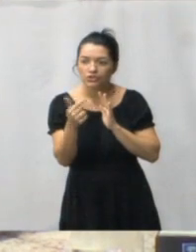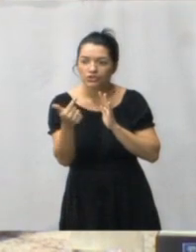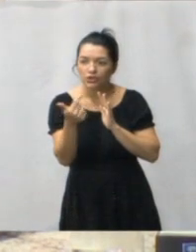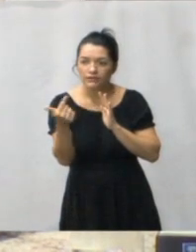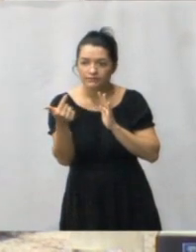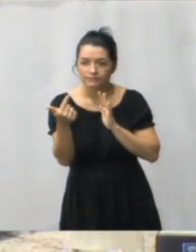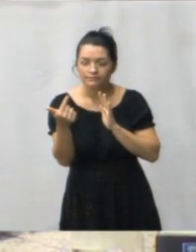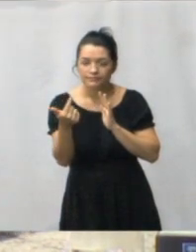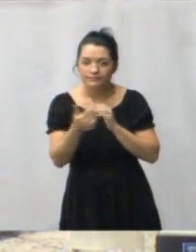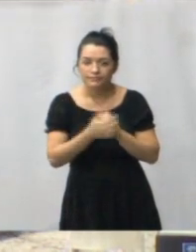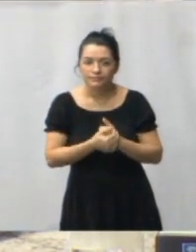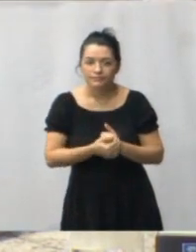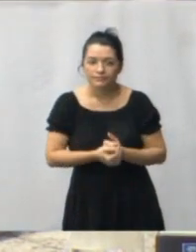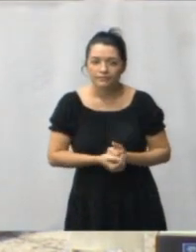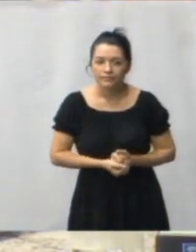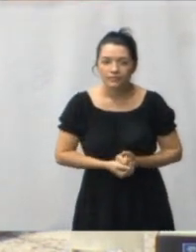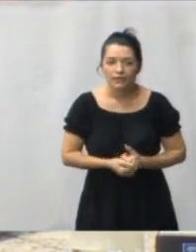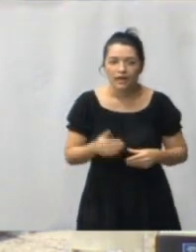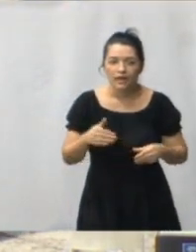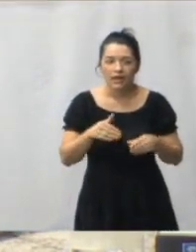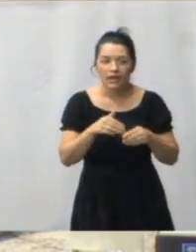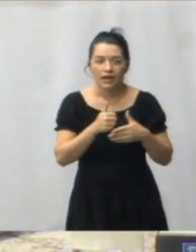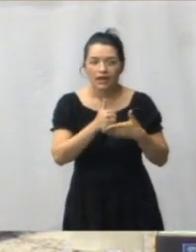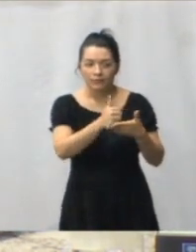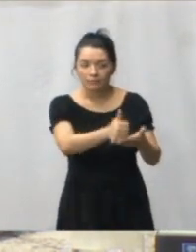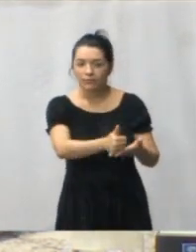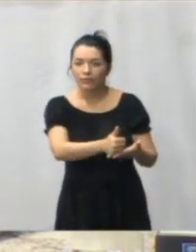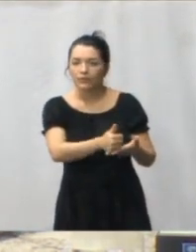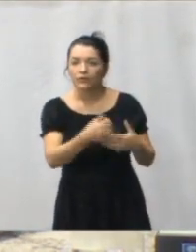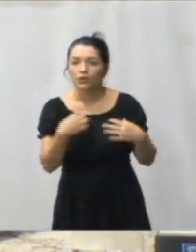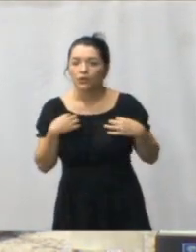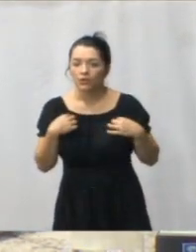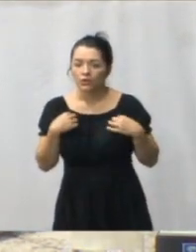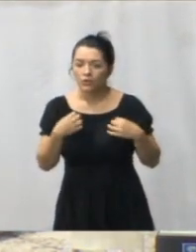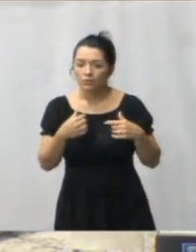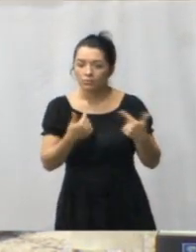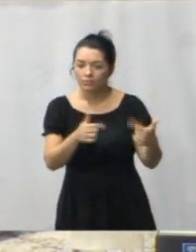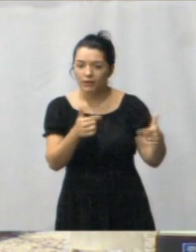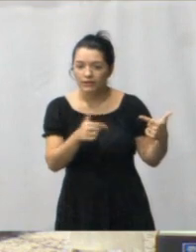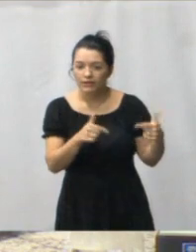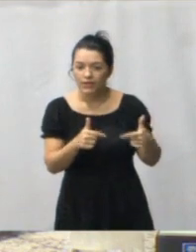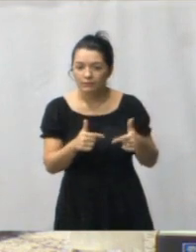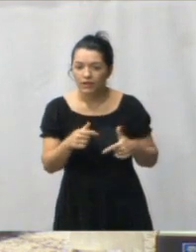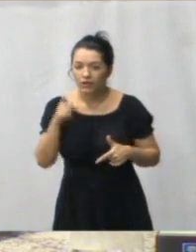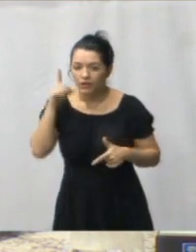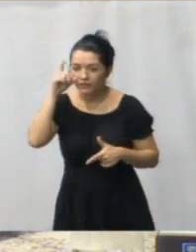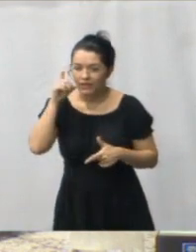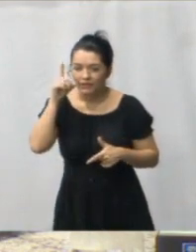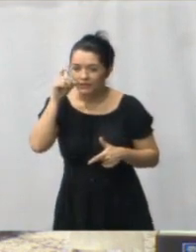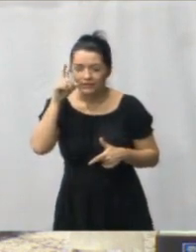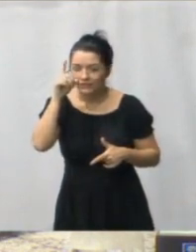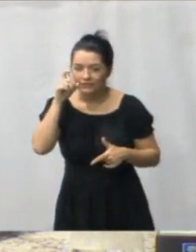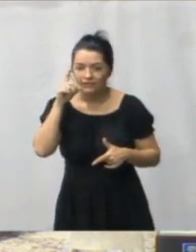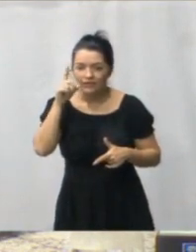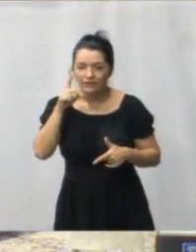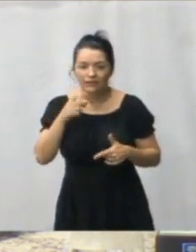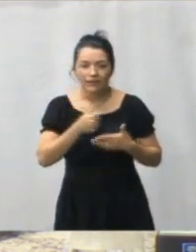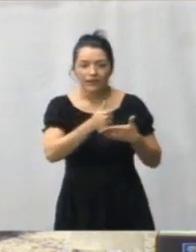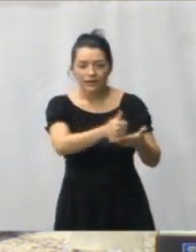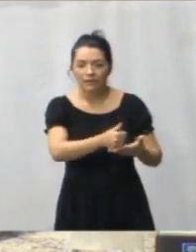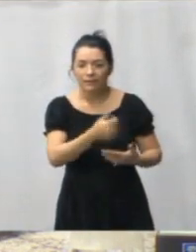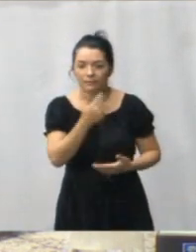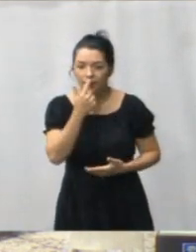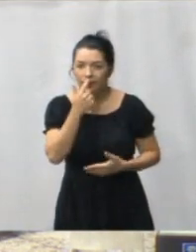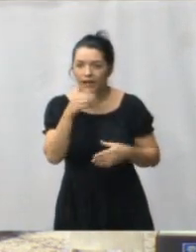O auxílio fardamento, o vereador Deninho vai encaminhar a matéria. Com a votação da maioria dos